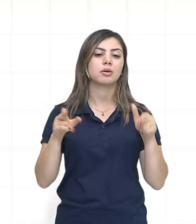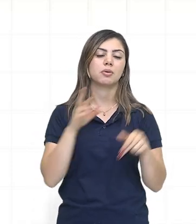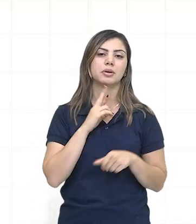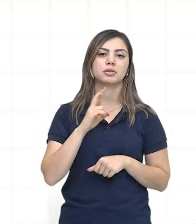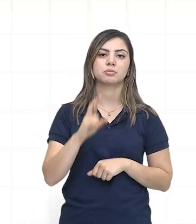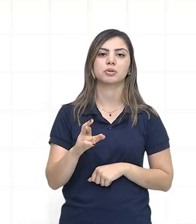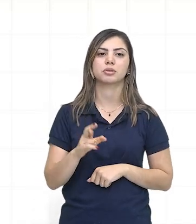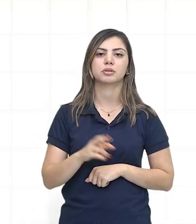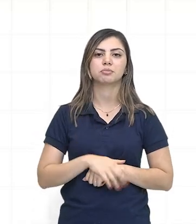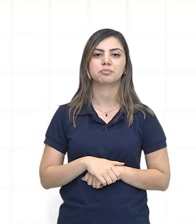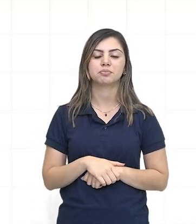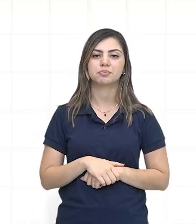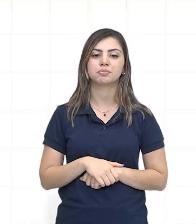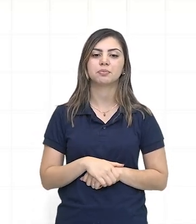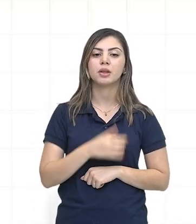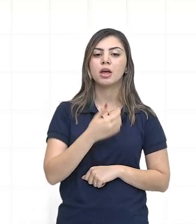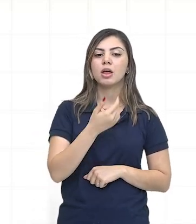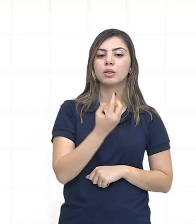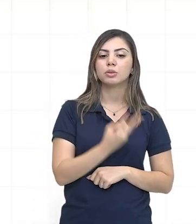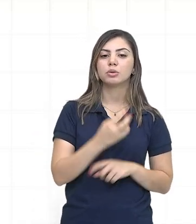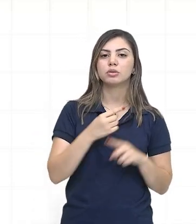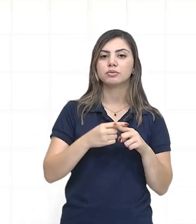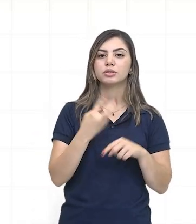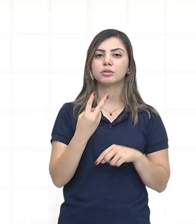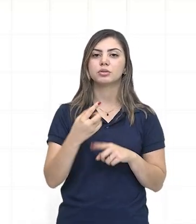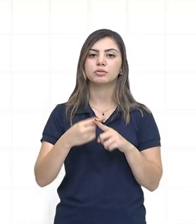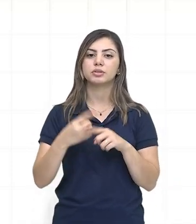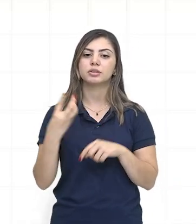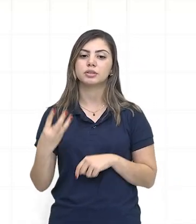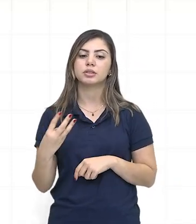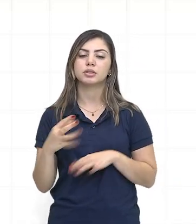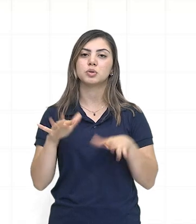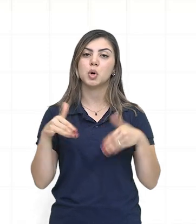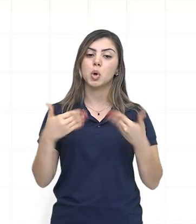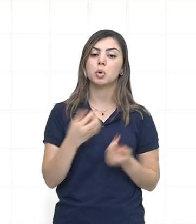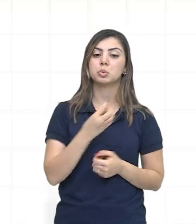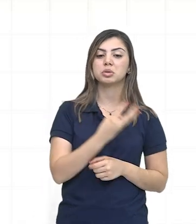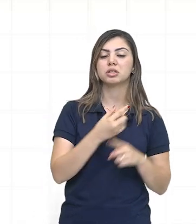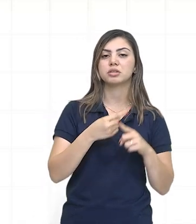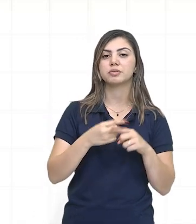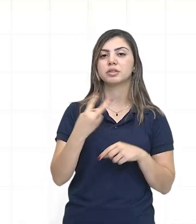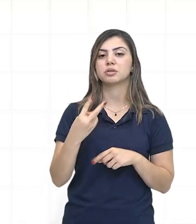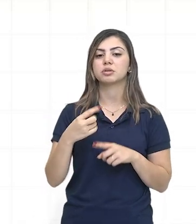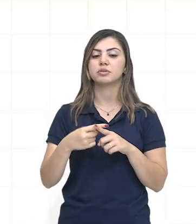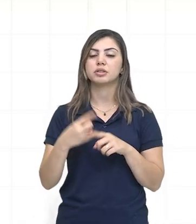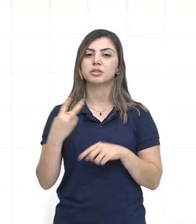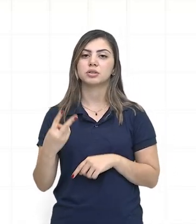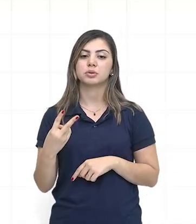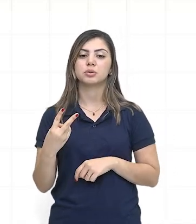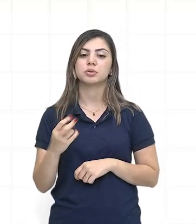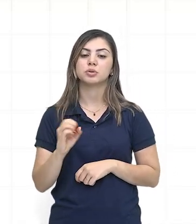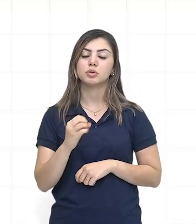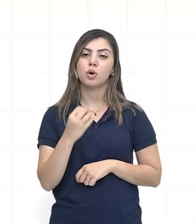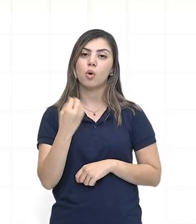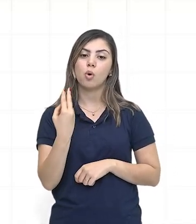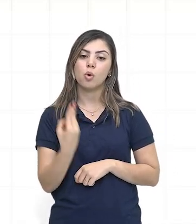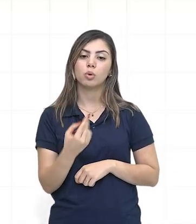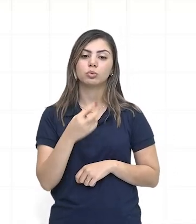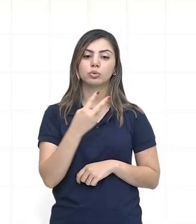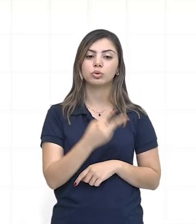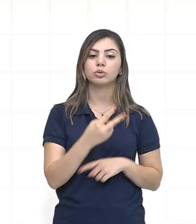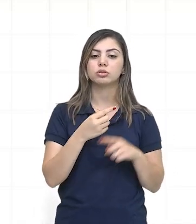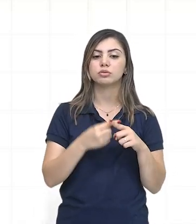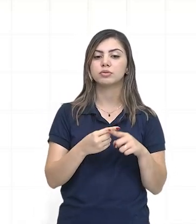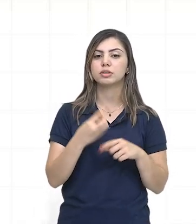coisa. 2 vezes 2 vezes 3, 3 vezes 3 vezes 2, ou